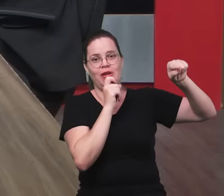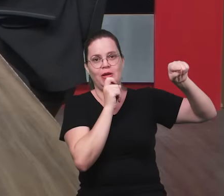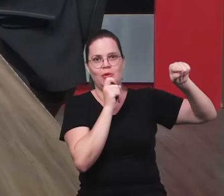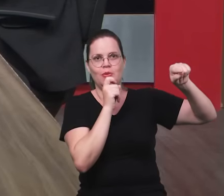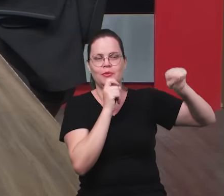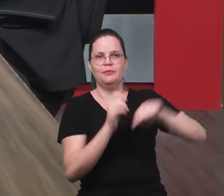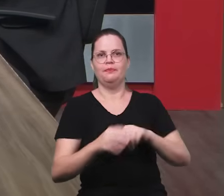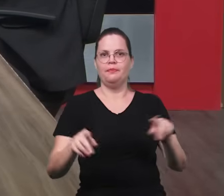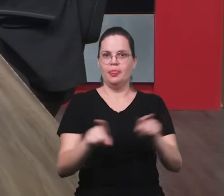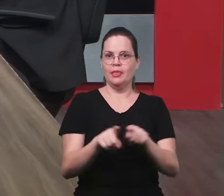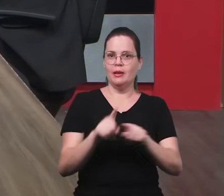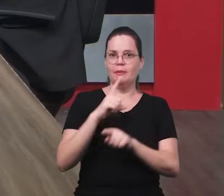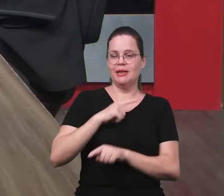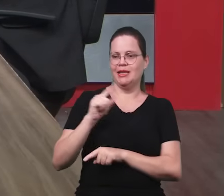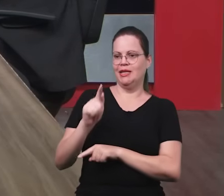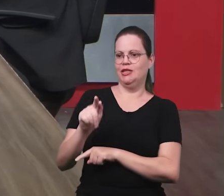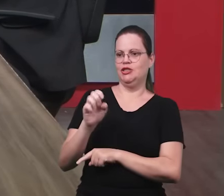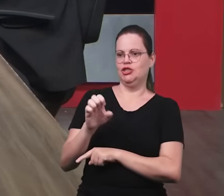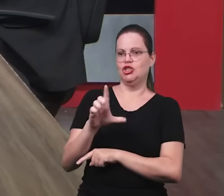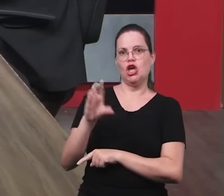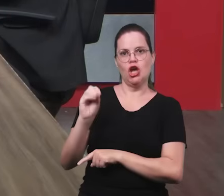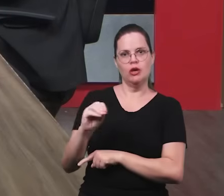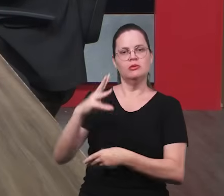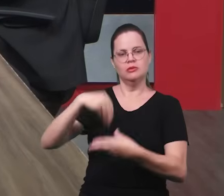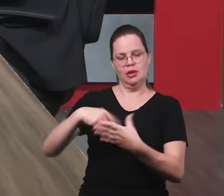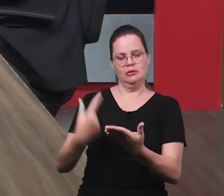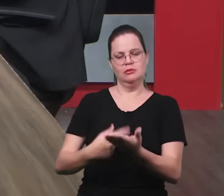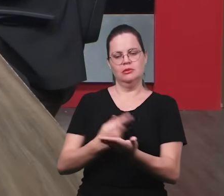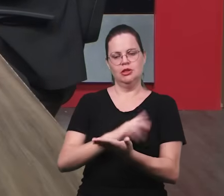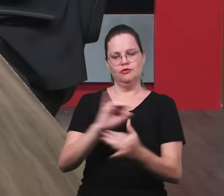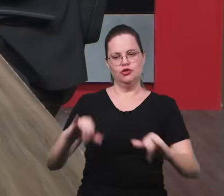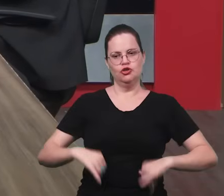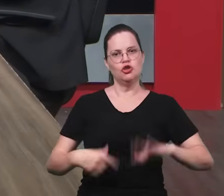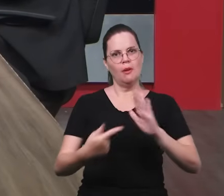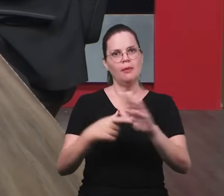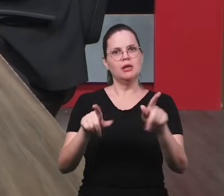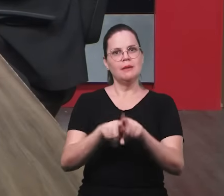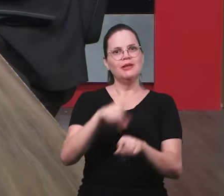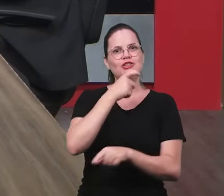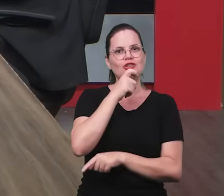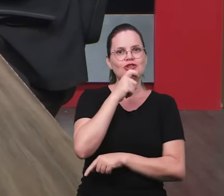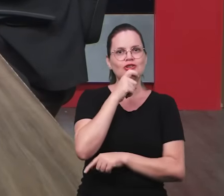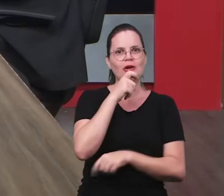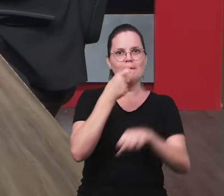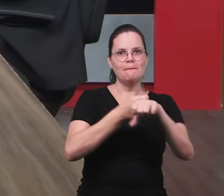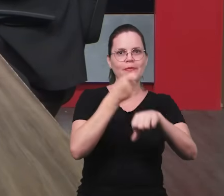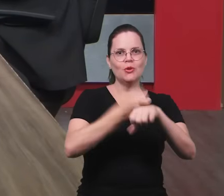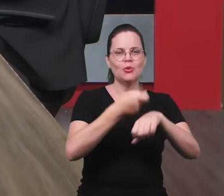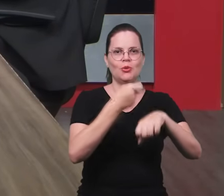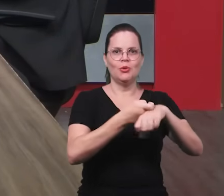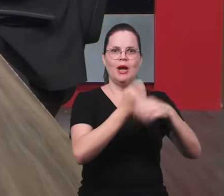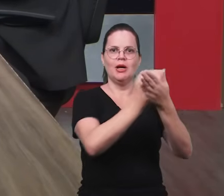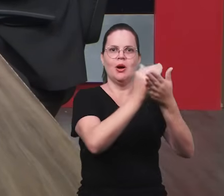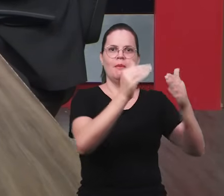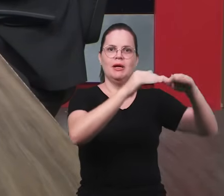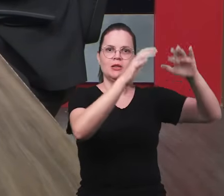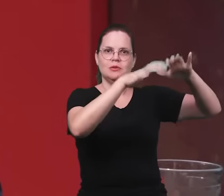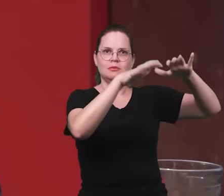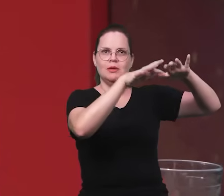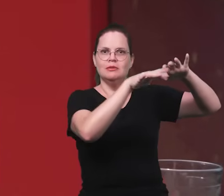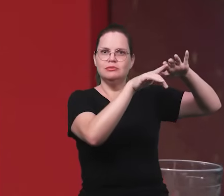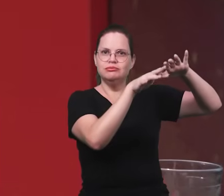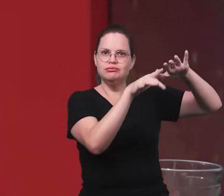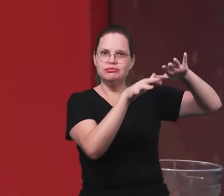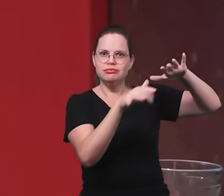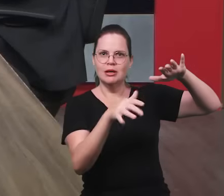livro de Jó também fala sobre o gelo, a formação de gelo. Do gelo, é. Então você vê assim, aí já começa a ser a formação do gelo. Isso